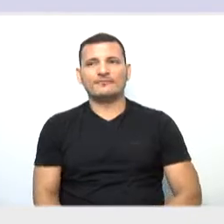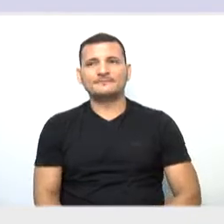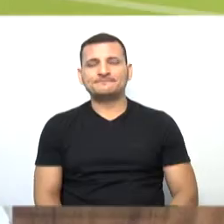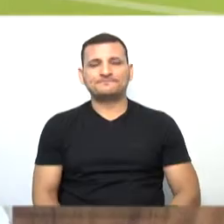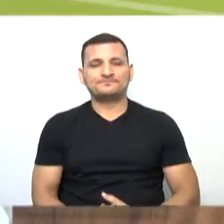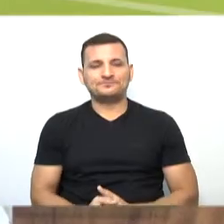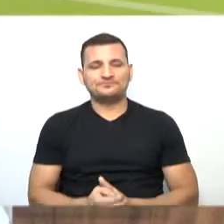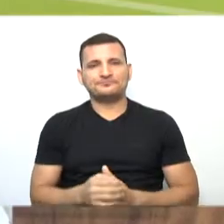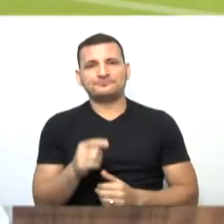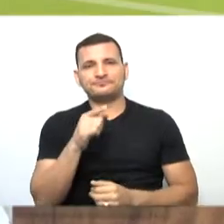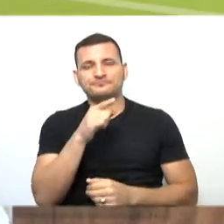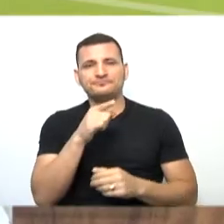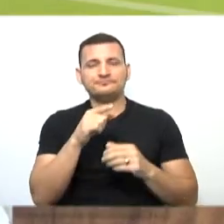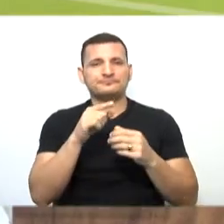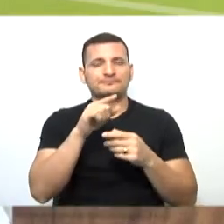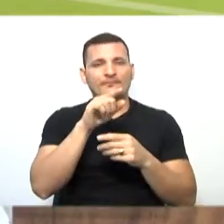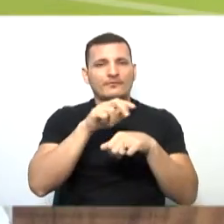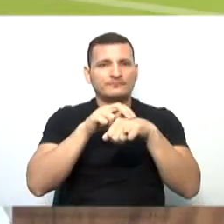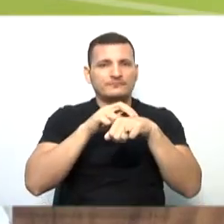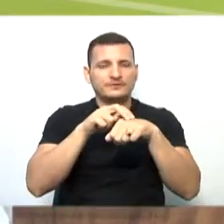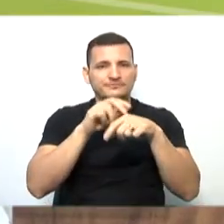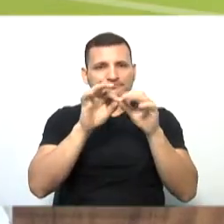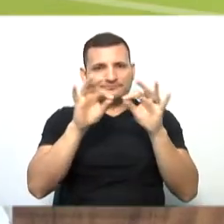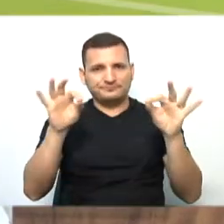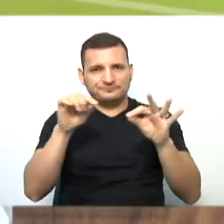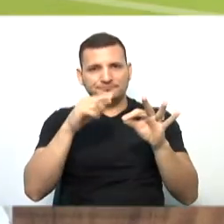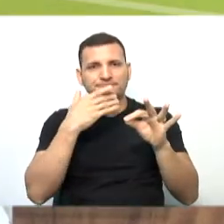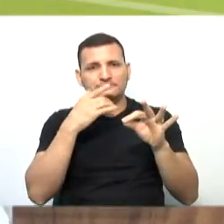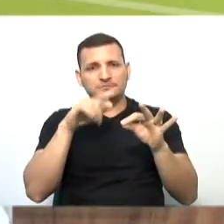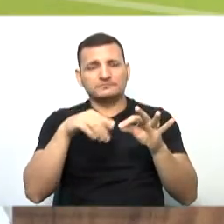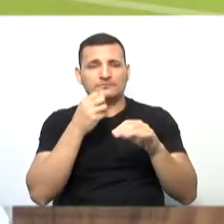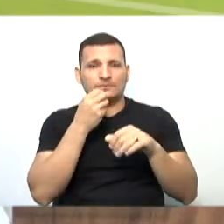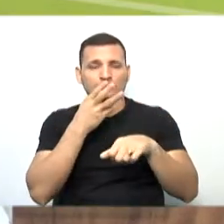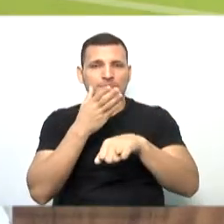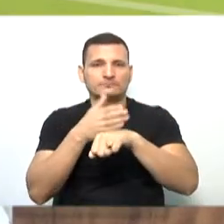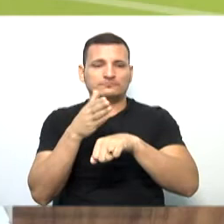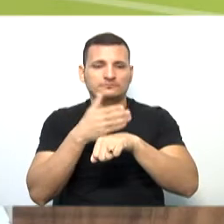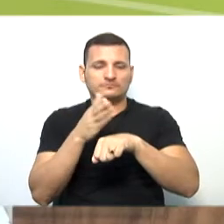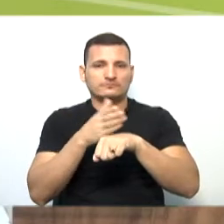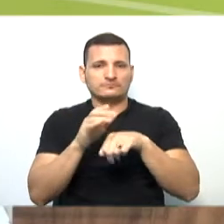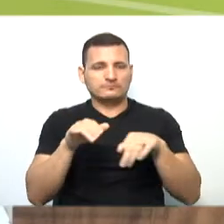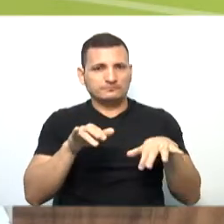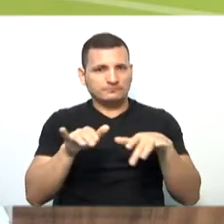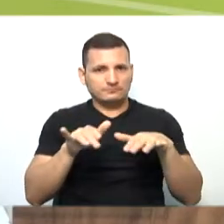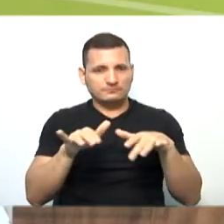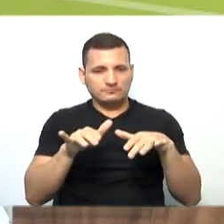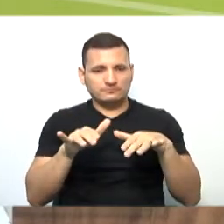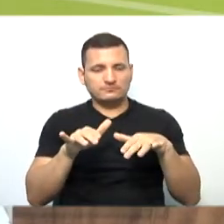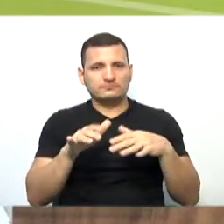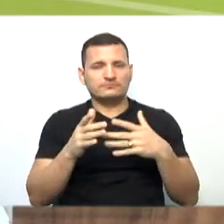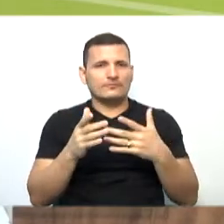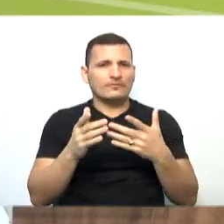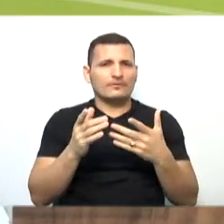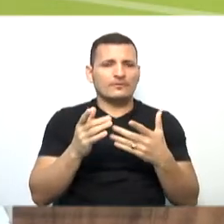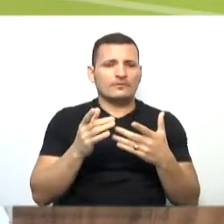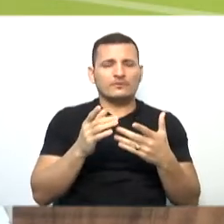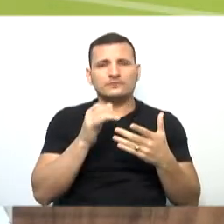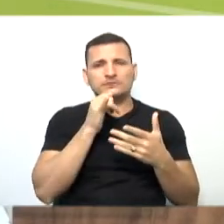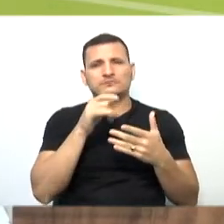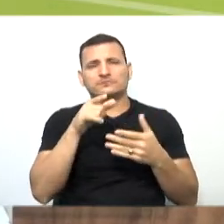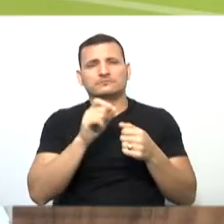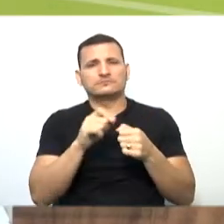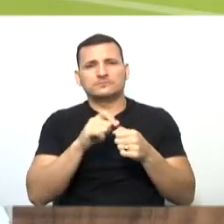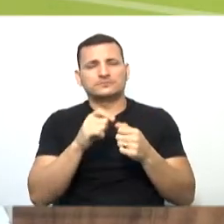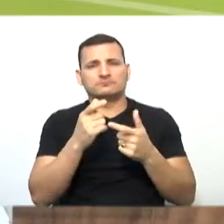em relação a esse tipo de comentário, é uma boa prática de programação. Não interessa se você está fazendo um